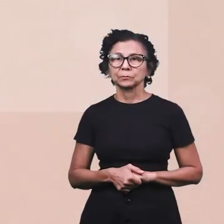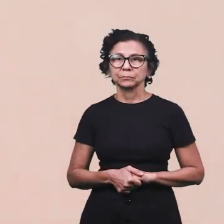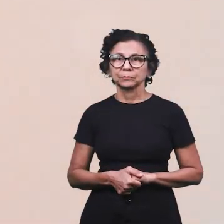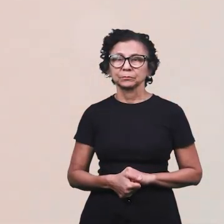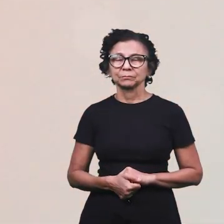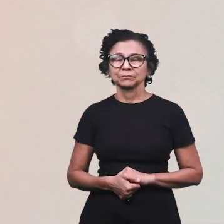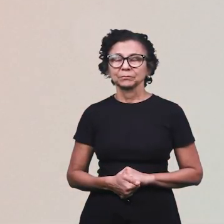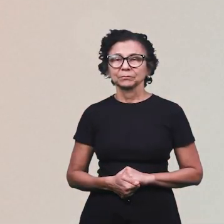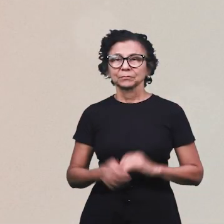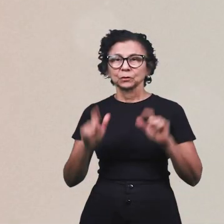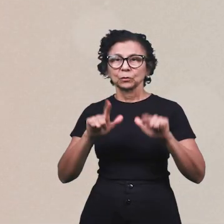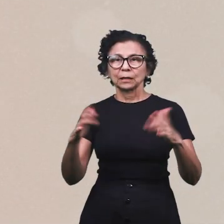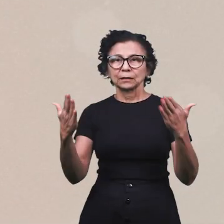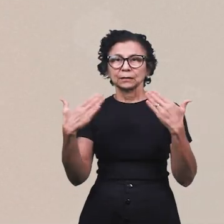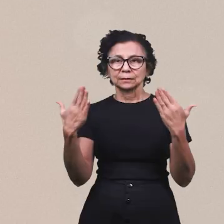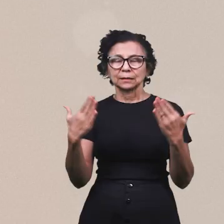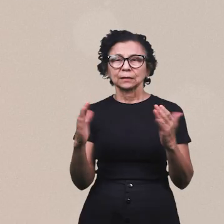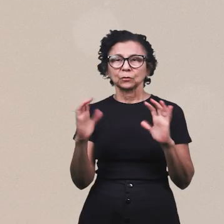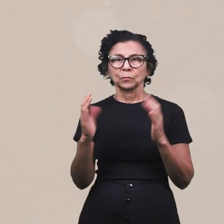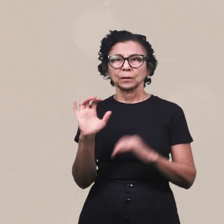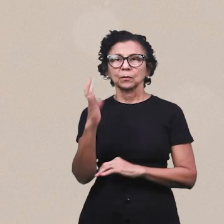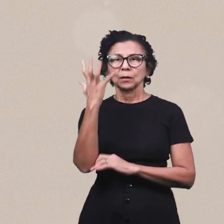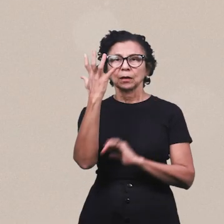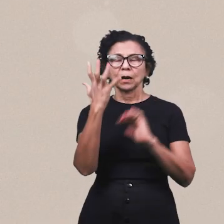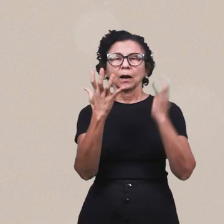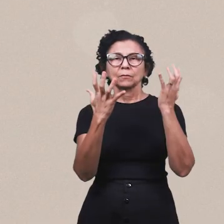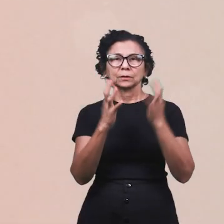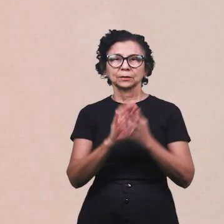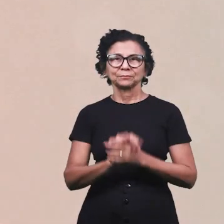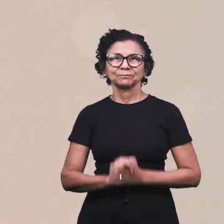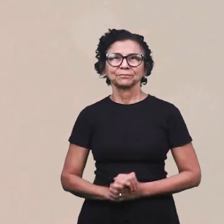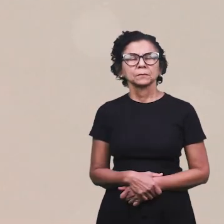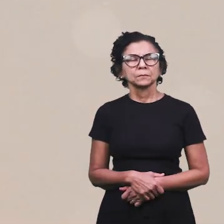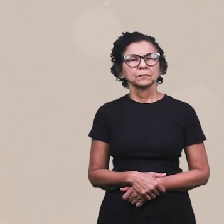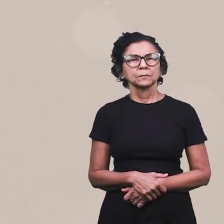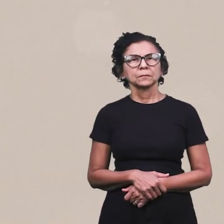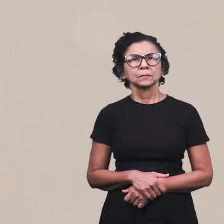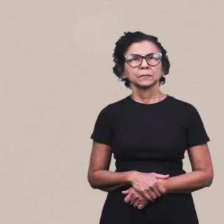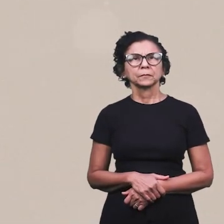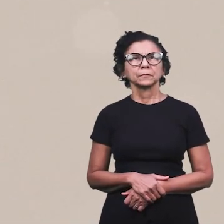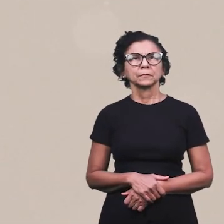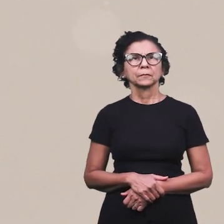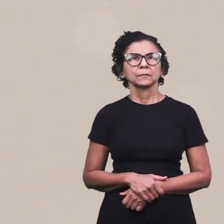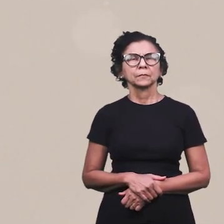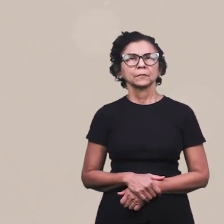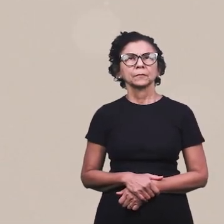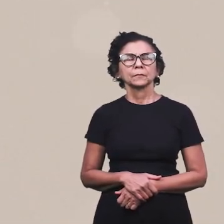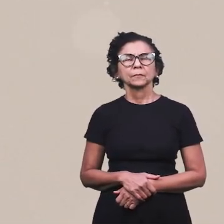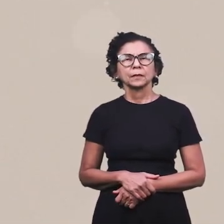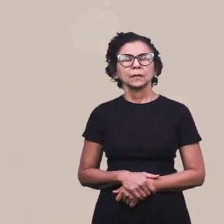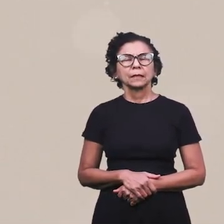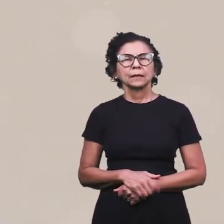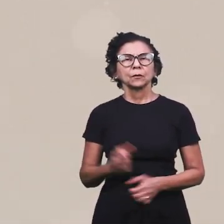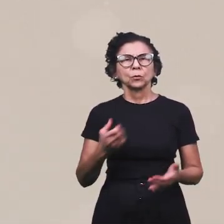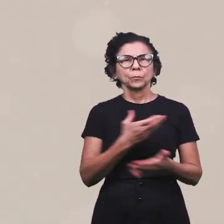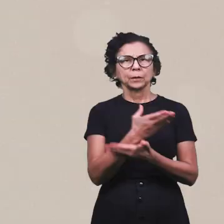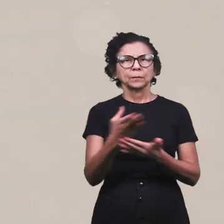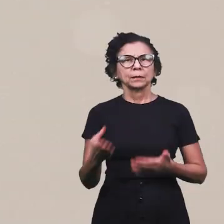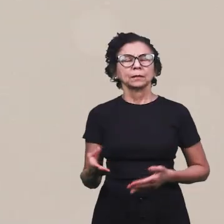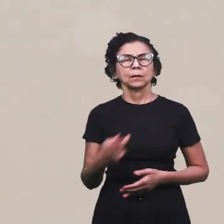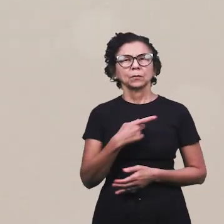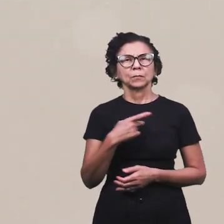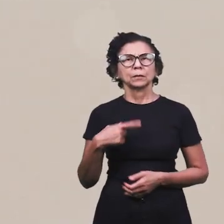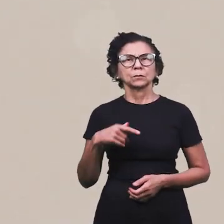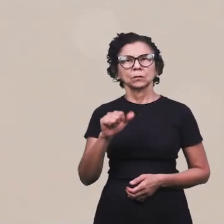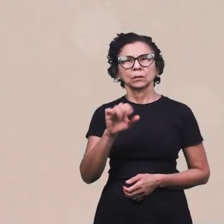deserto. A todos, a paz do Senhor Jesus. Sou Orandília Bussol, como serve o pastor Abel. Vim